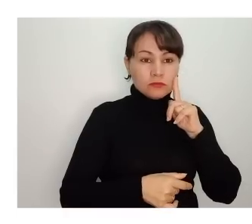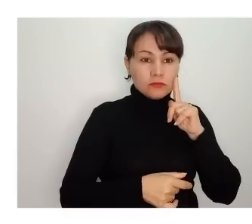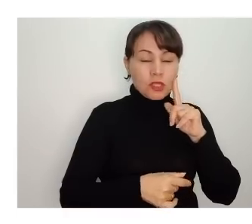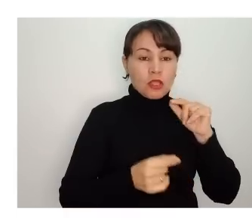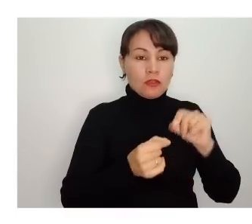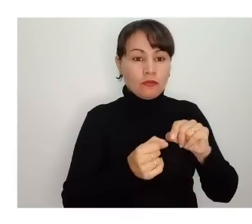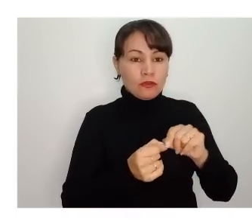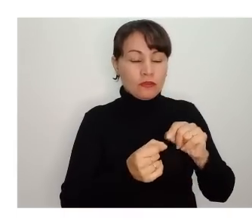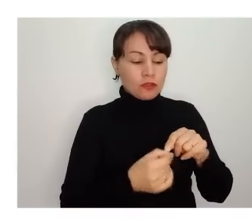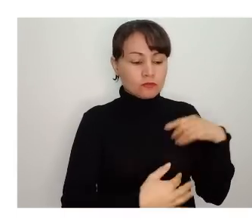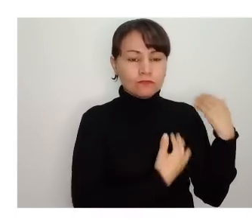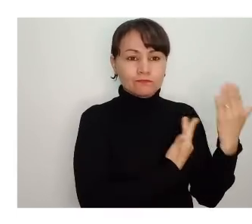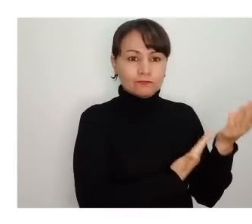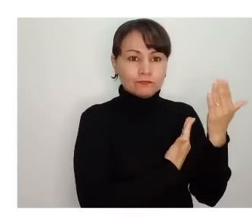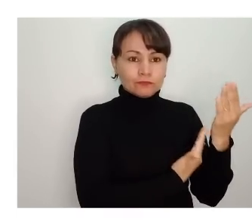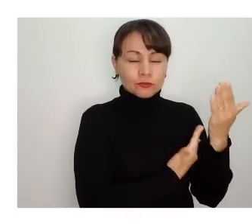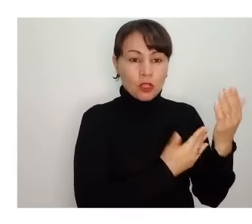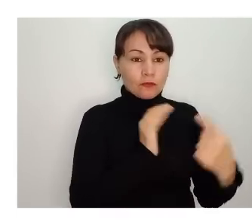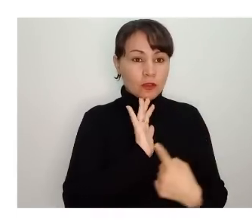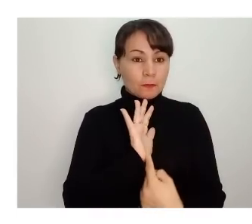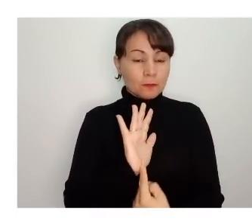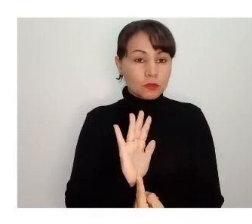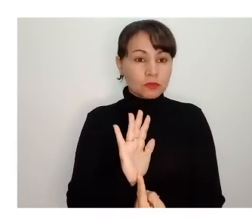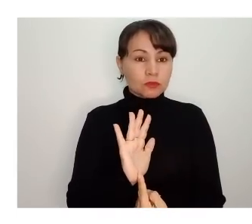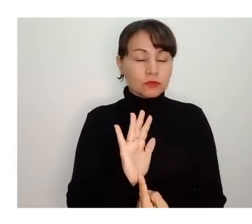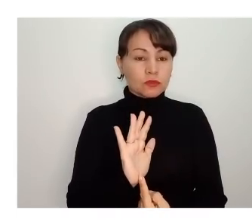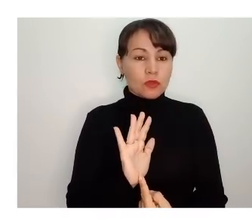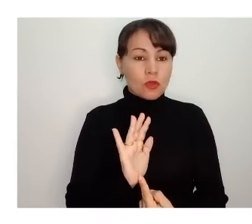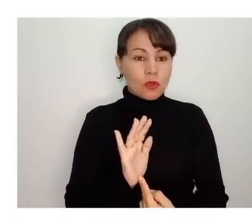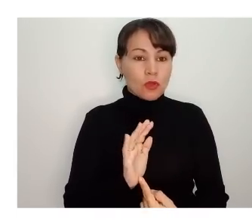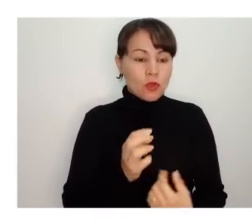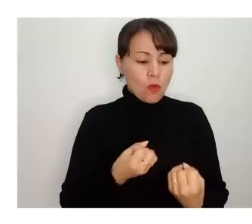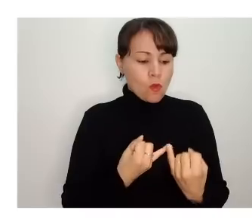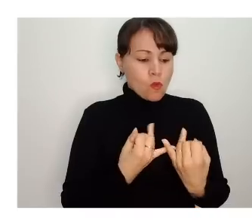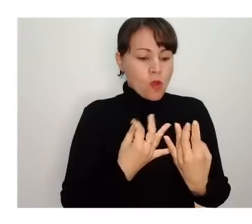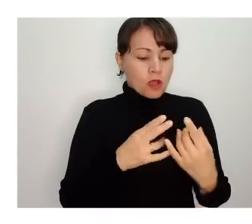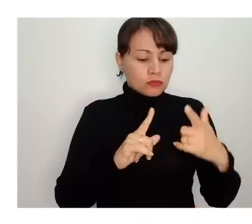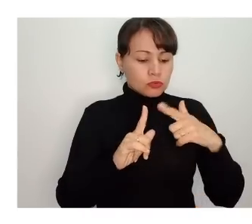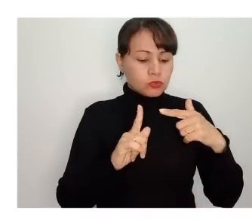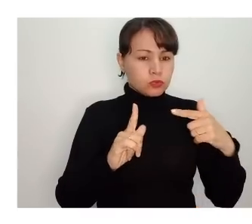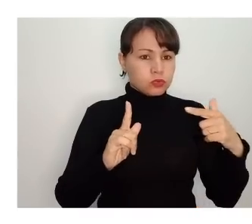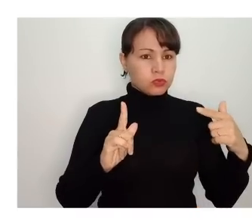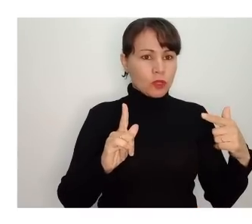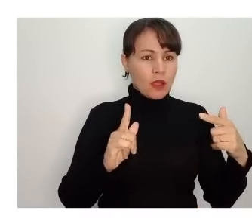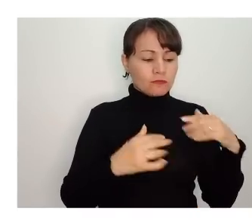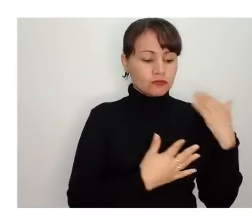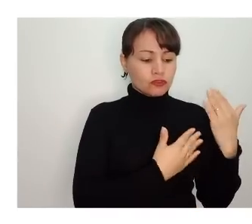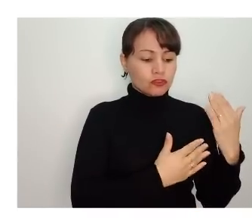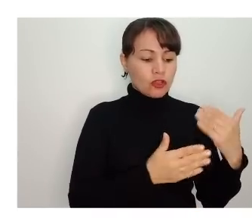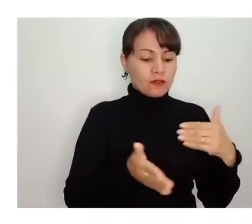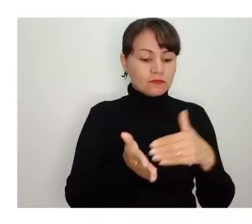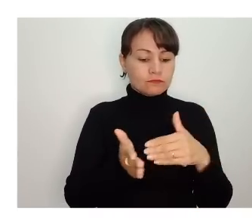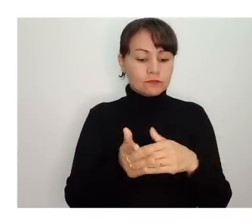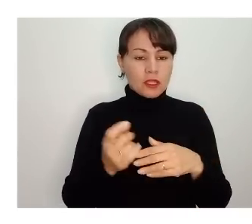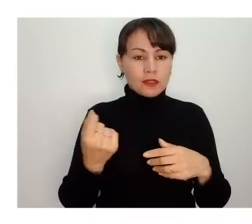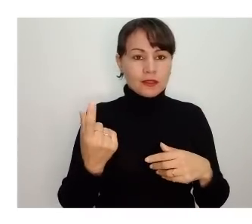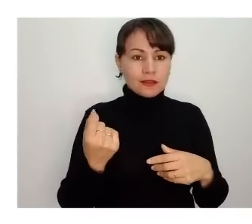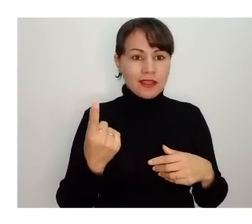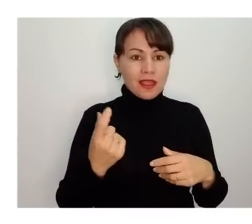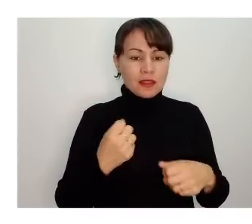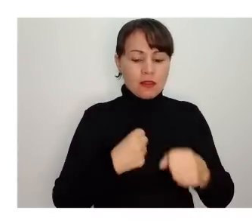Unidos, foi feito com adolescentes e mostrou que, quando eles compararam adolescentes de 10